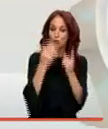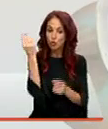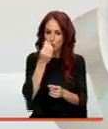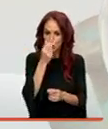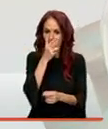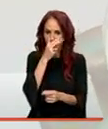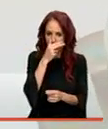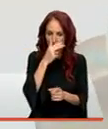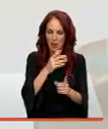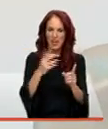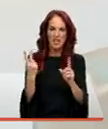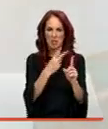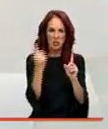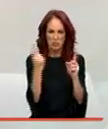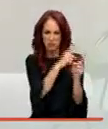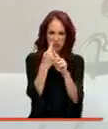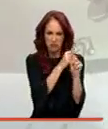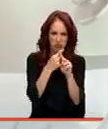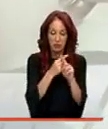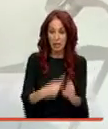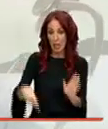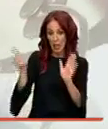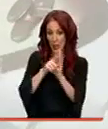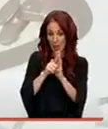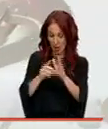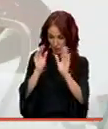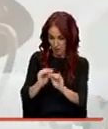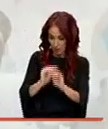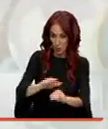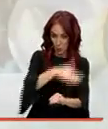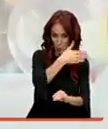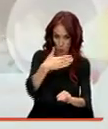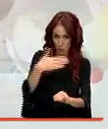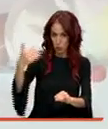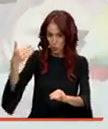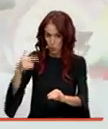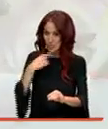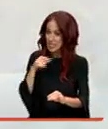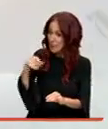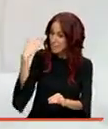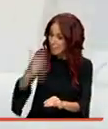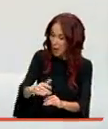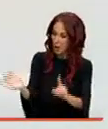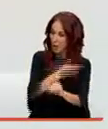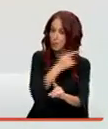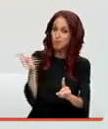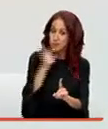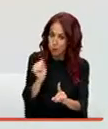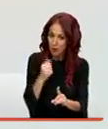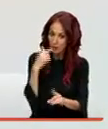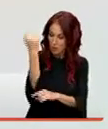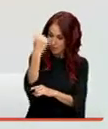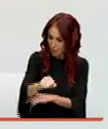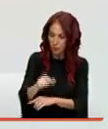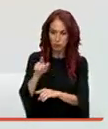moram em segredo em muitos momentos então ter uma lei que três dos 11 12 anos é primeiro está errado isso não obteve como é que se diz que não é